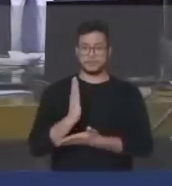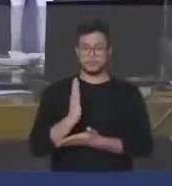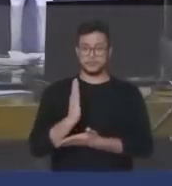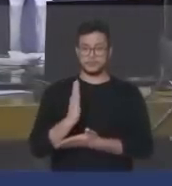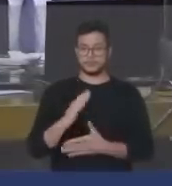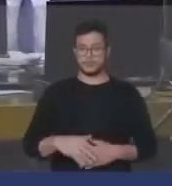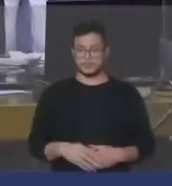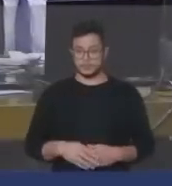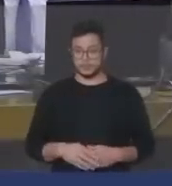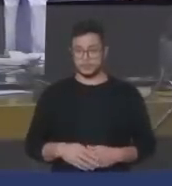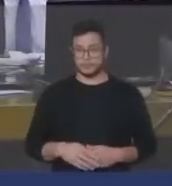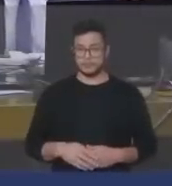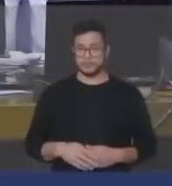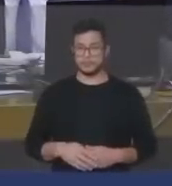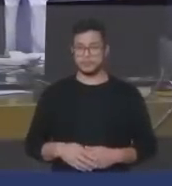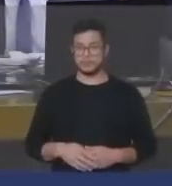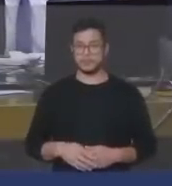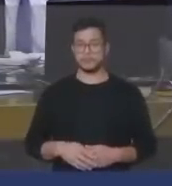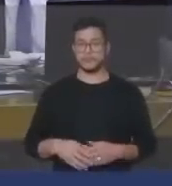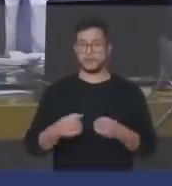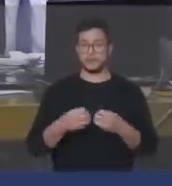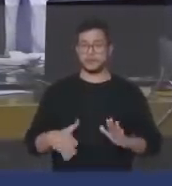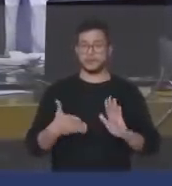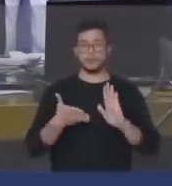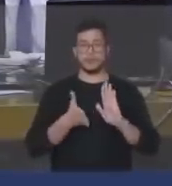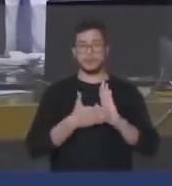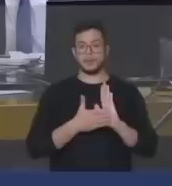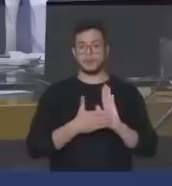ordem. Parabéns. Estão prejudicadas a proposição